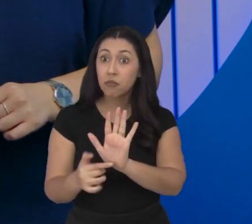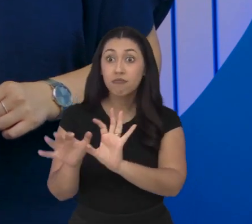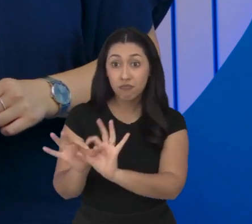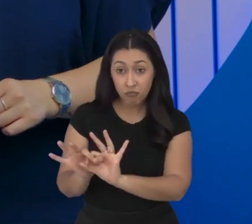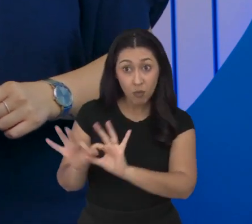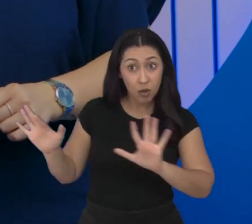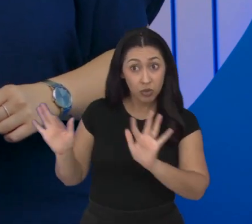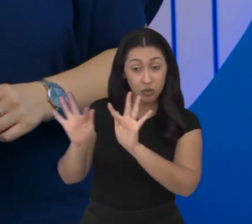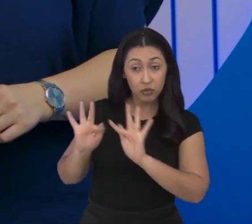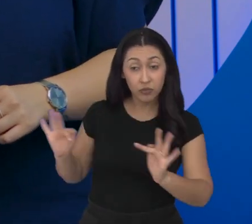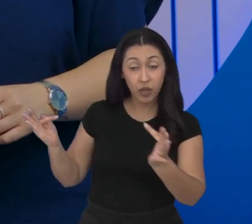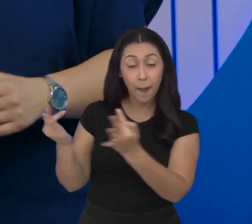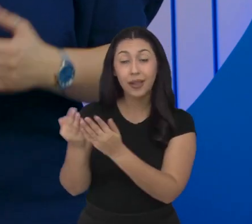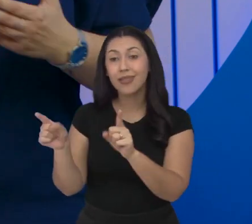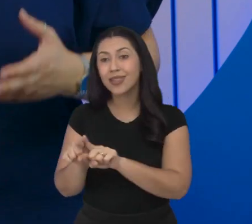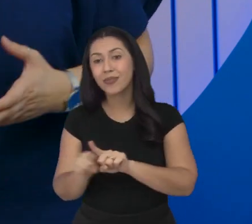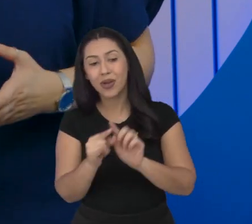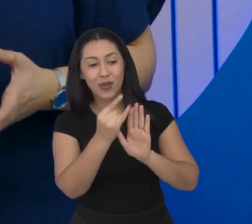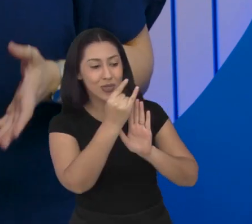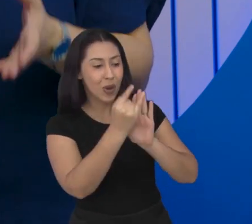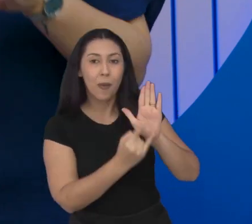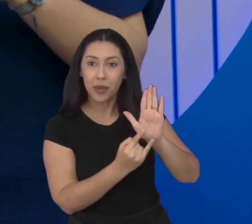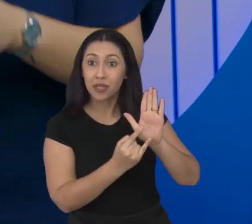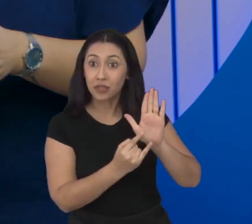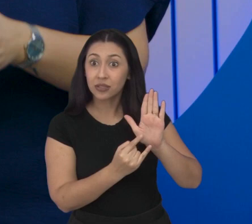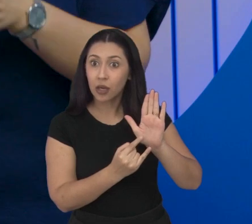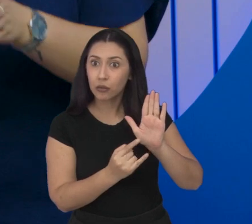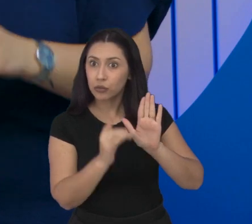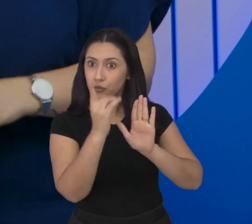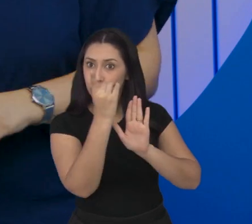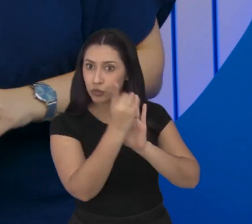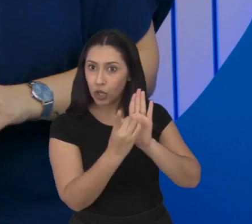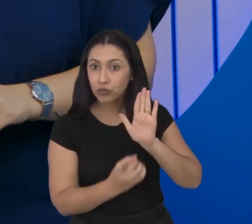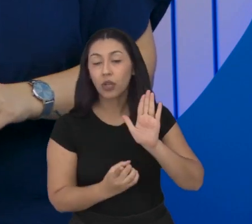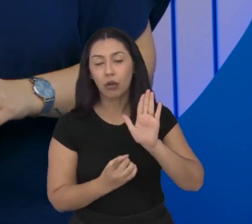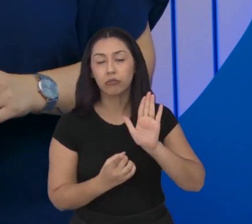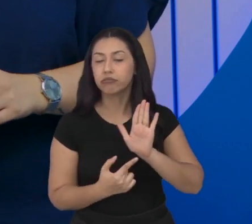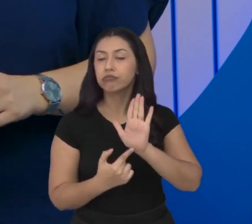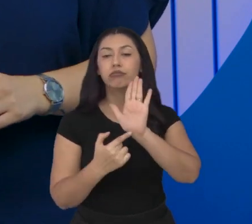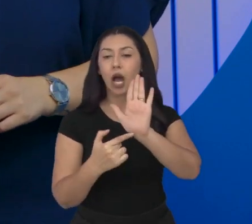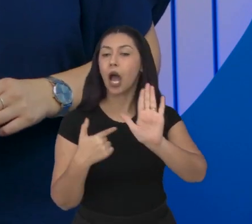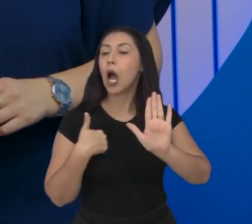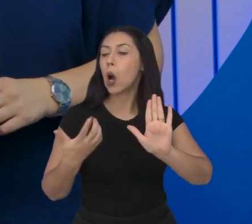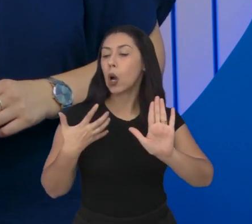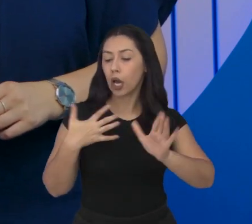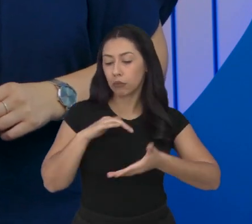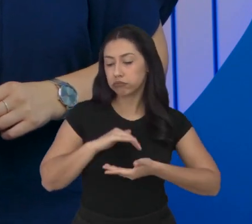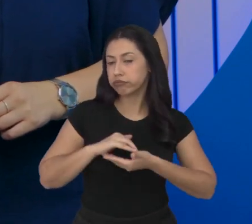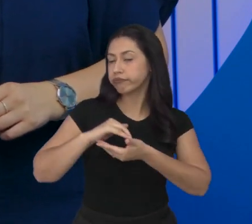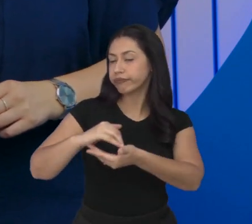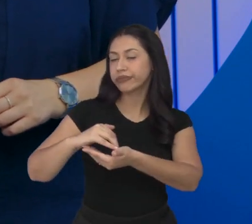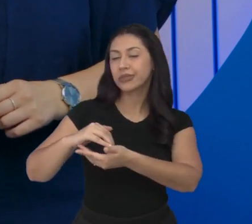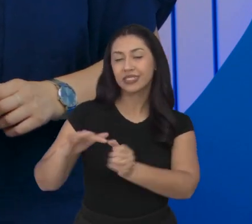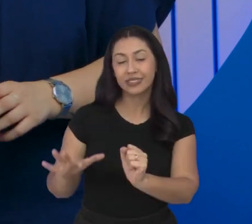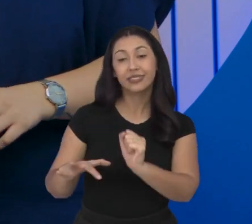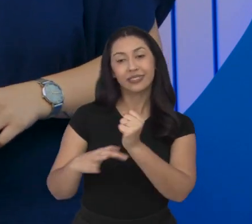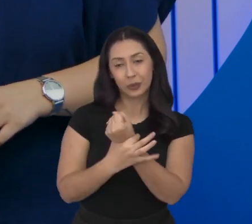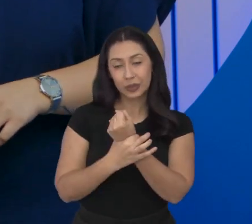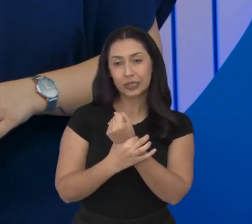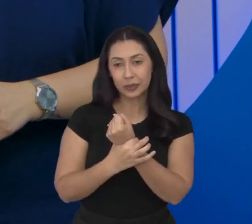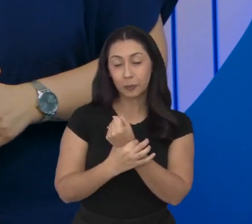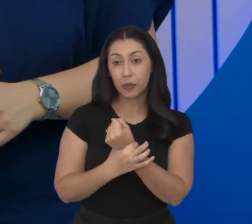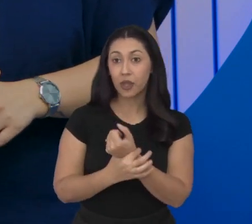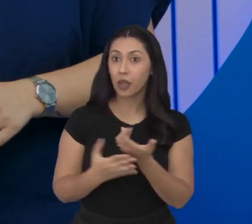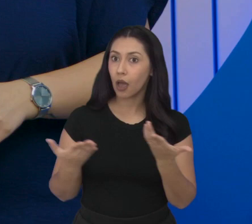a autorização de familiares e o documento de identificação digital do doador, que pode garantir um processo de transplante mais seguro.